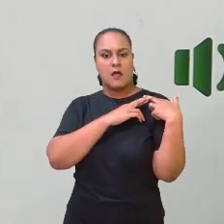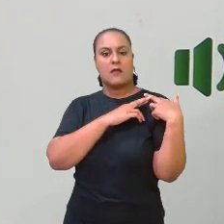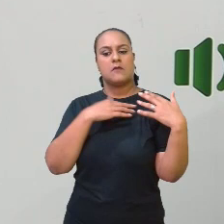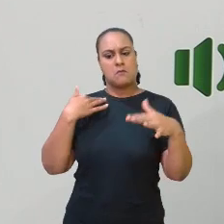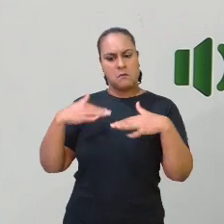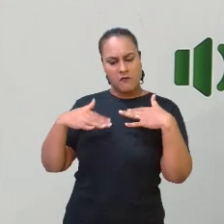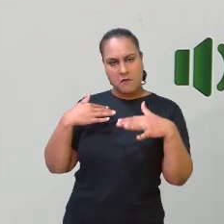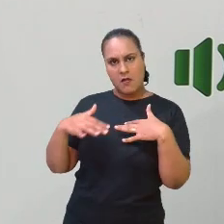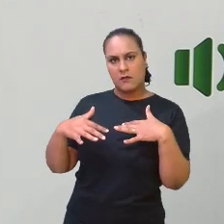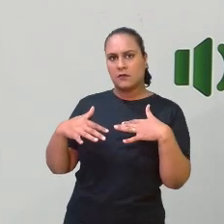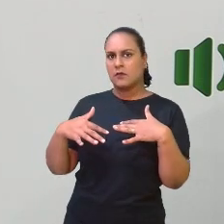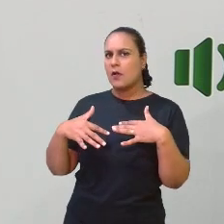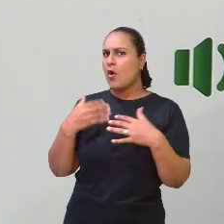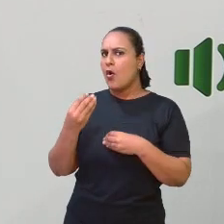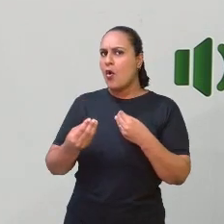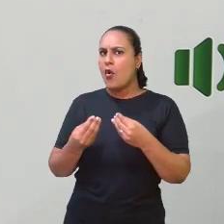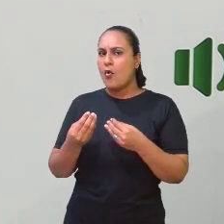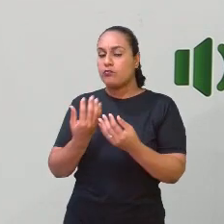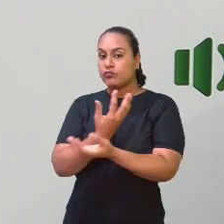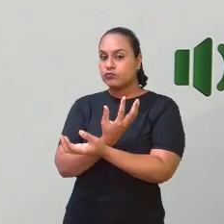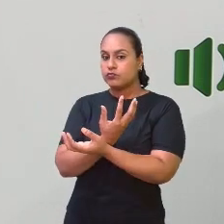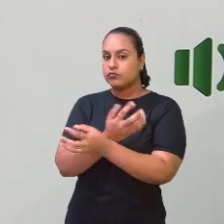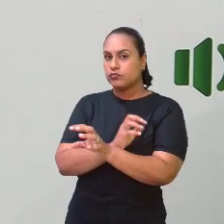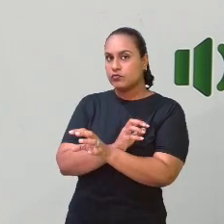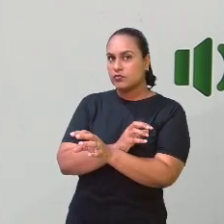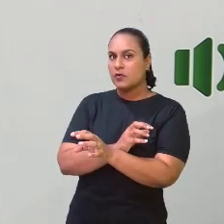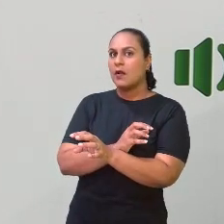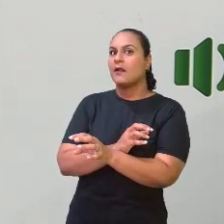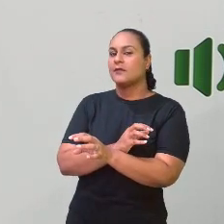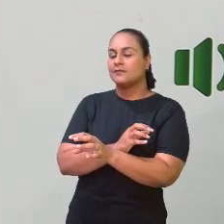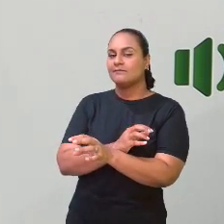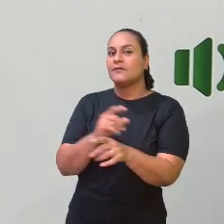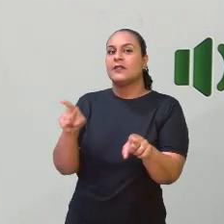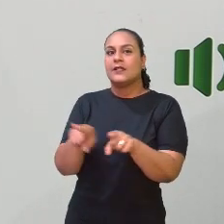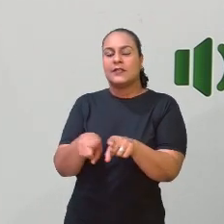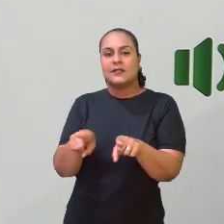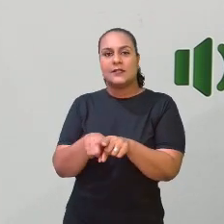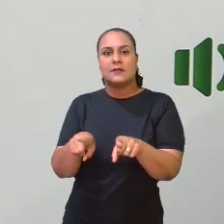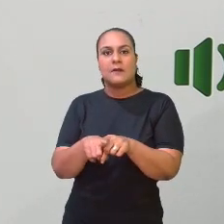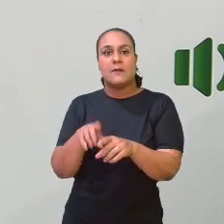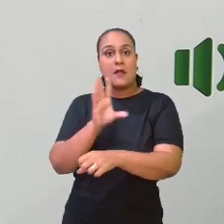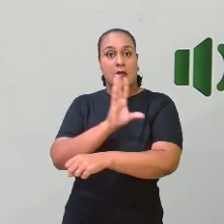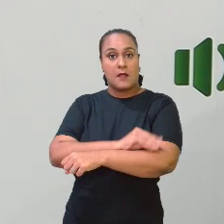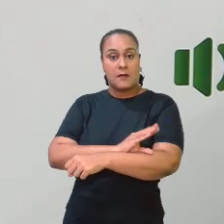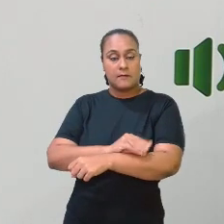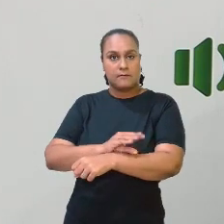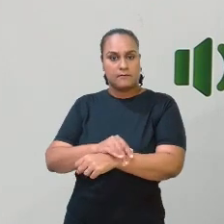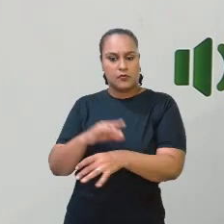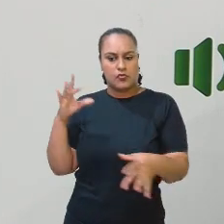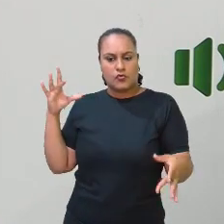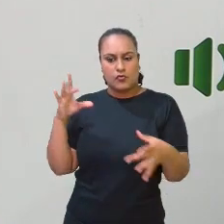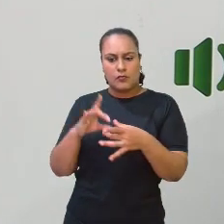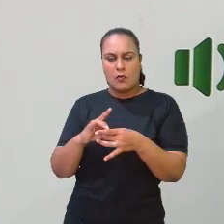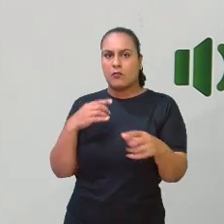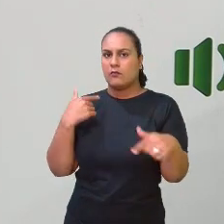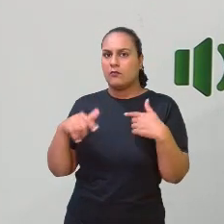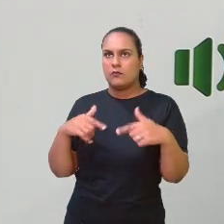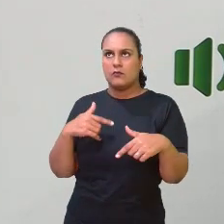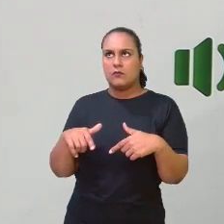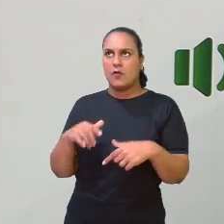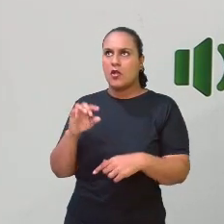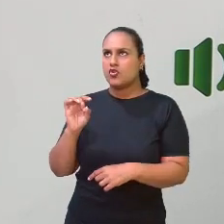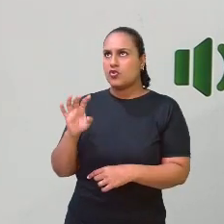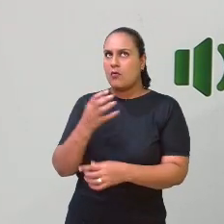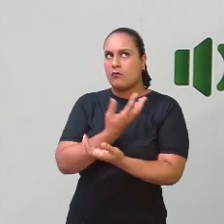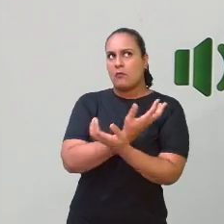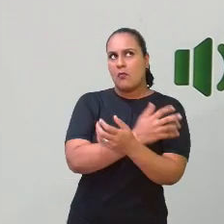locomoção, formado pelo esqueleto e pelos músculos. Esses dois sistemas atuam juntos. Não existe osso